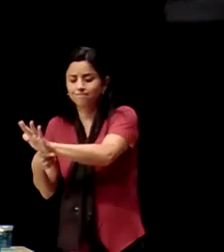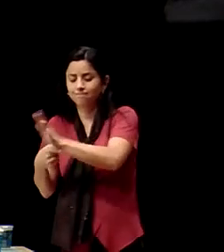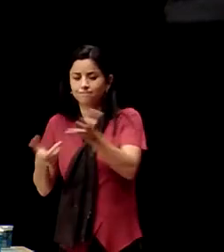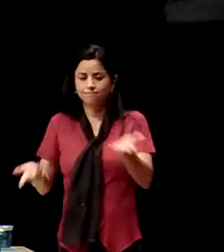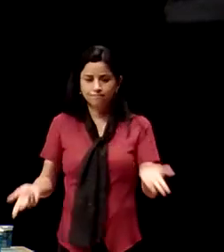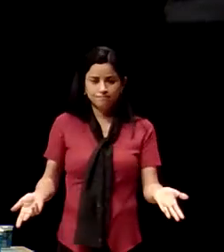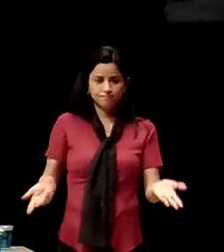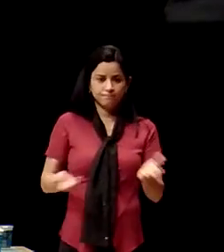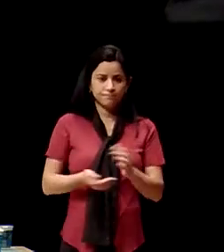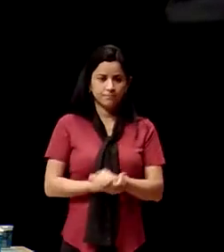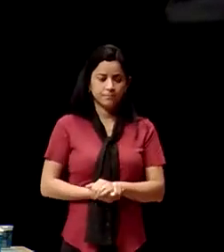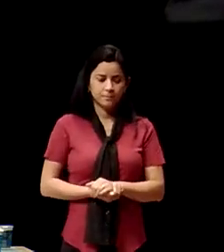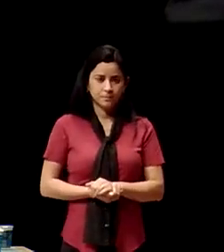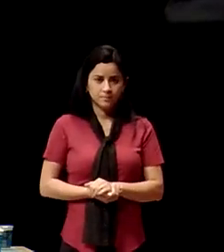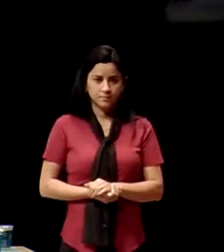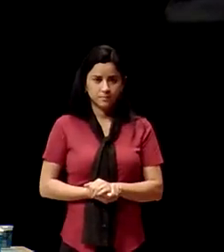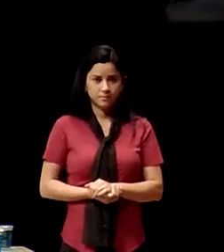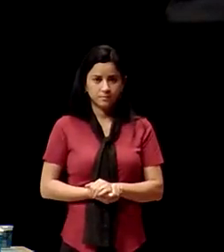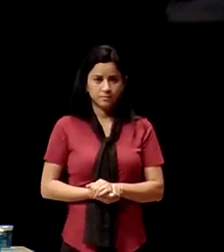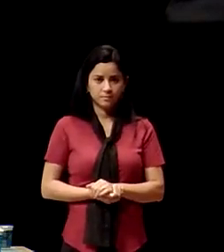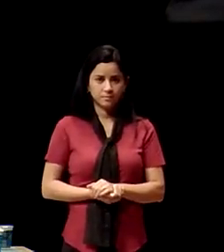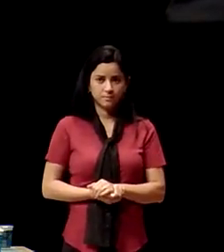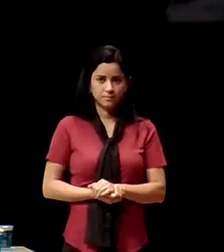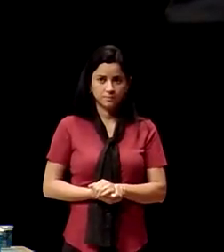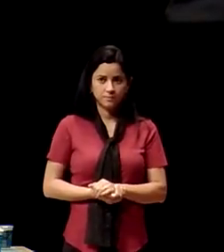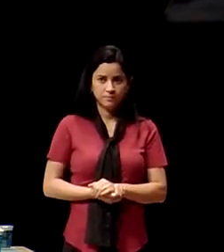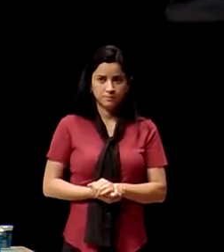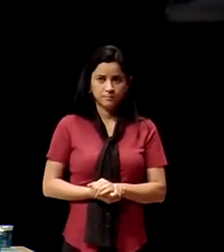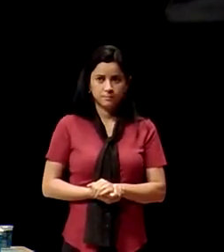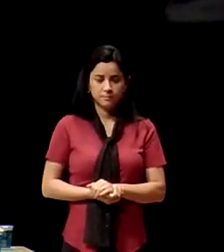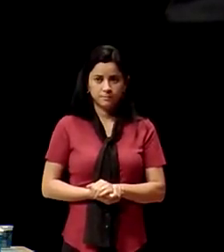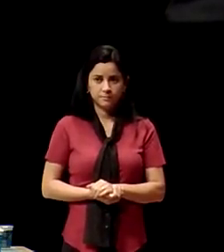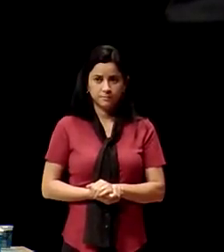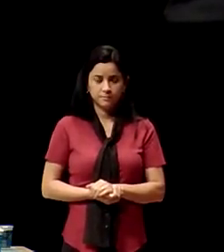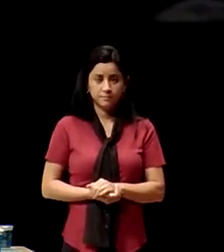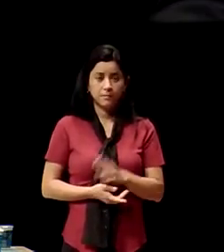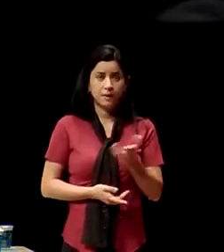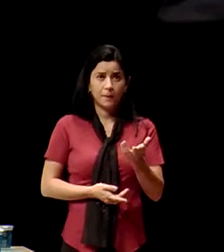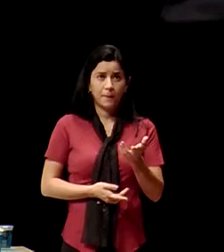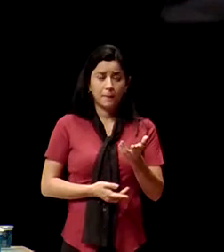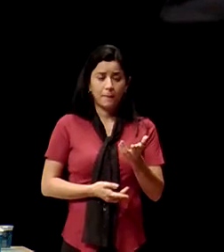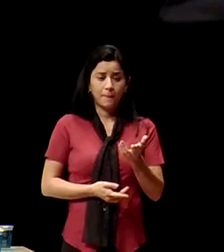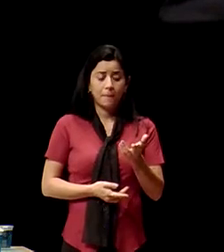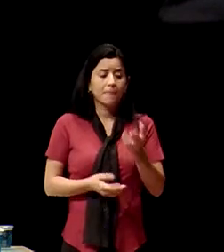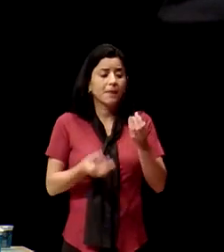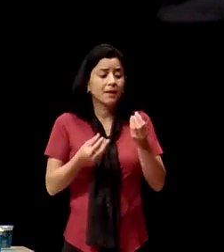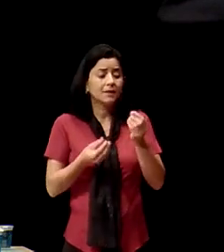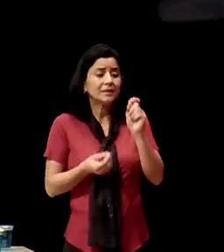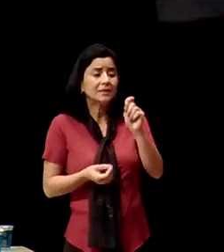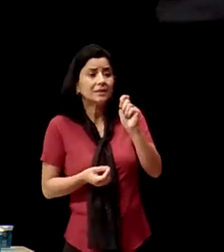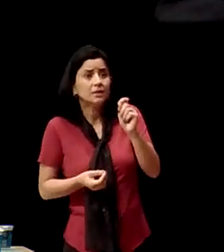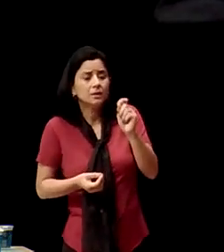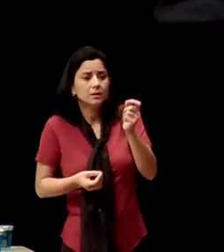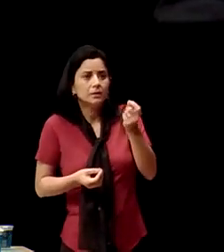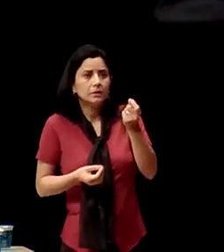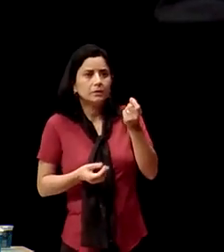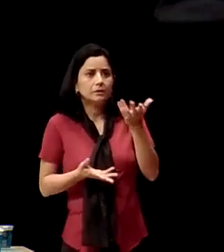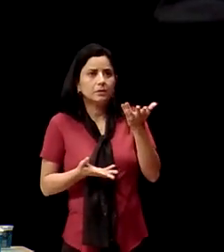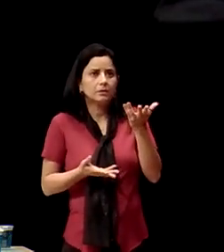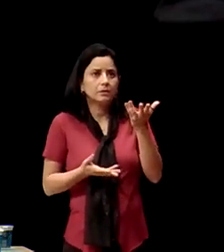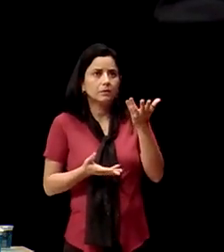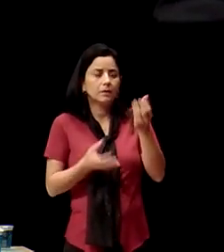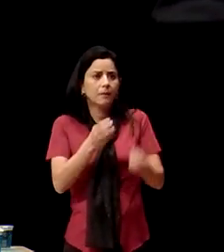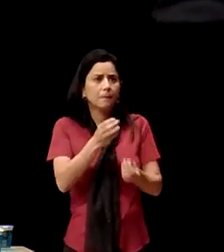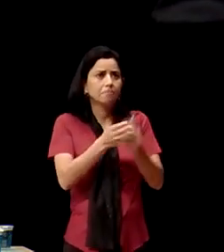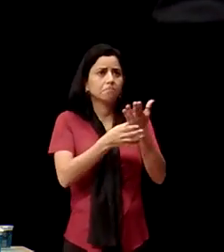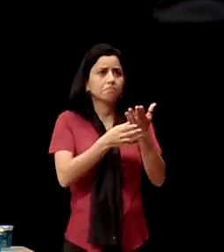And what this expertise provides. E o que essa expertise provém,